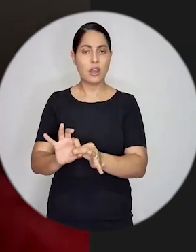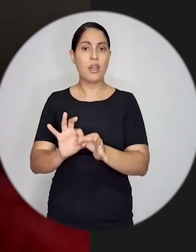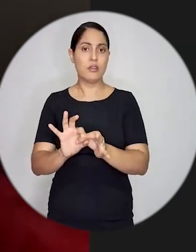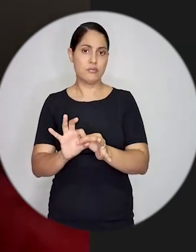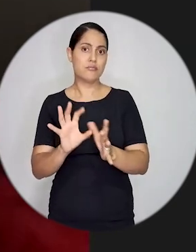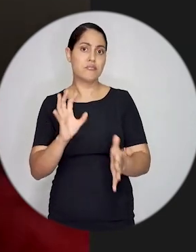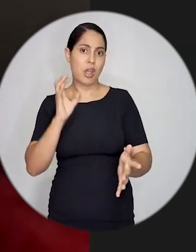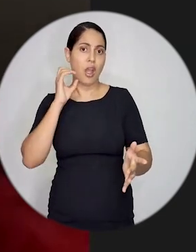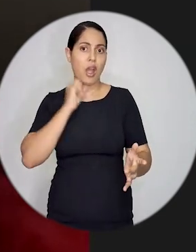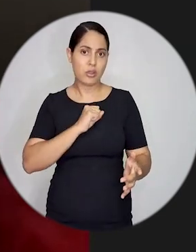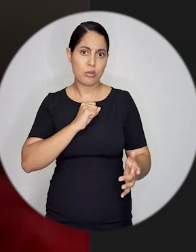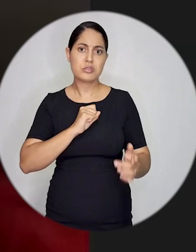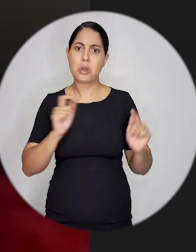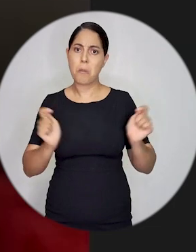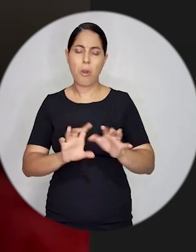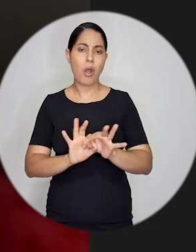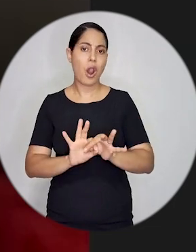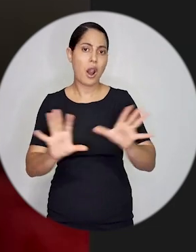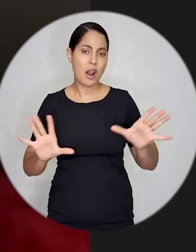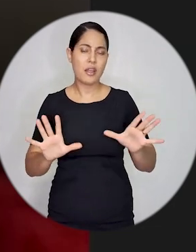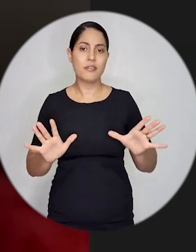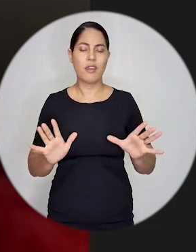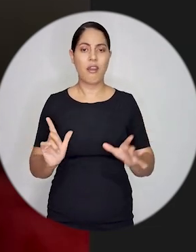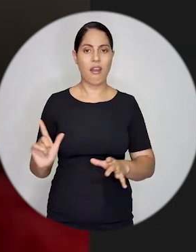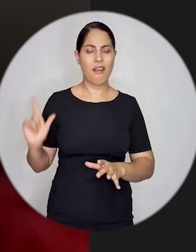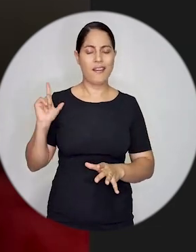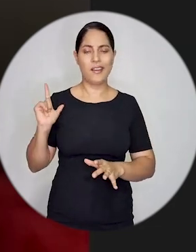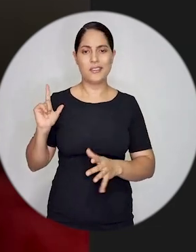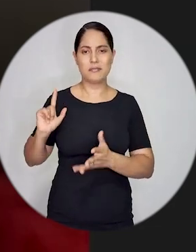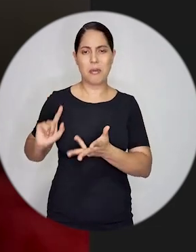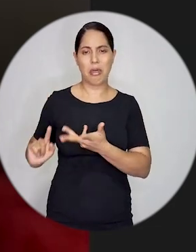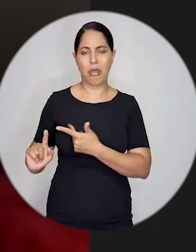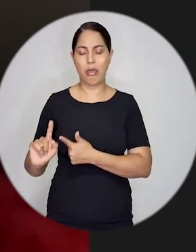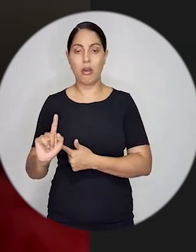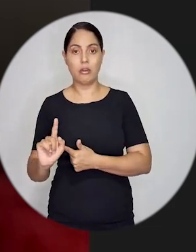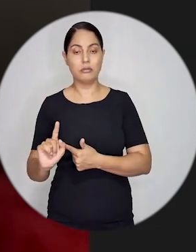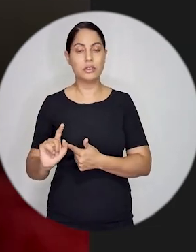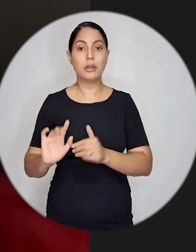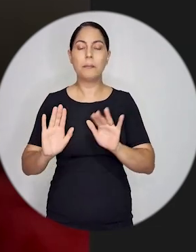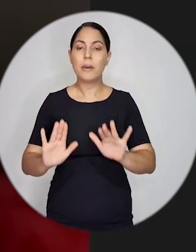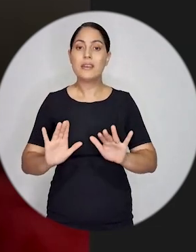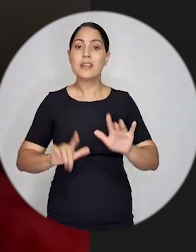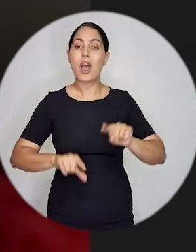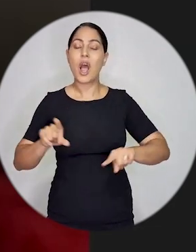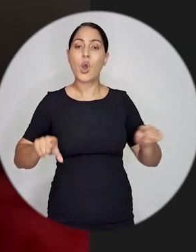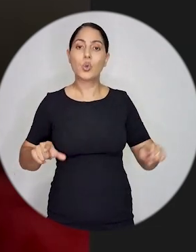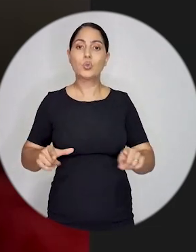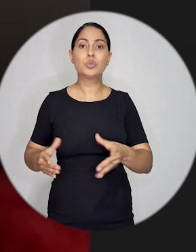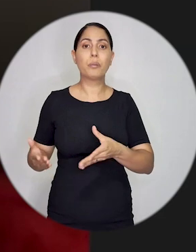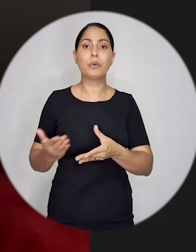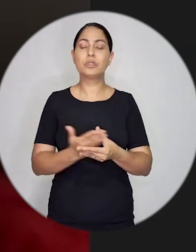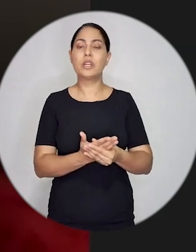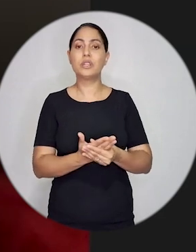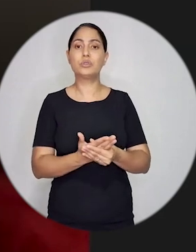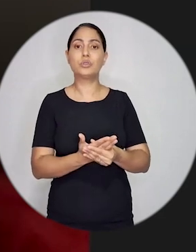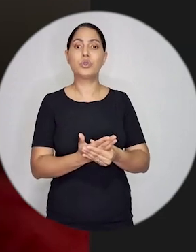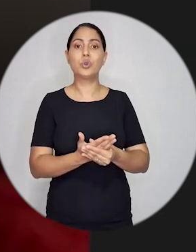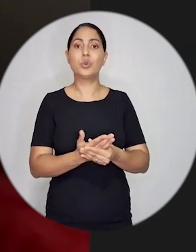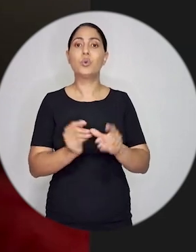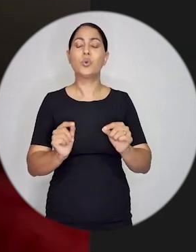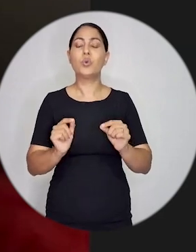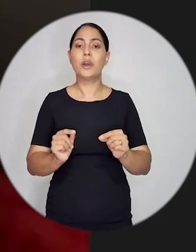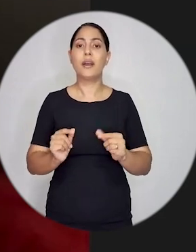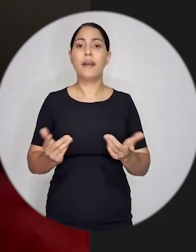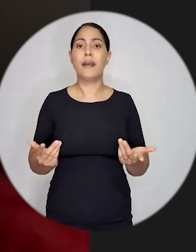sem essas restrições que às vezes eram impostas, e muitos desses processos que chegaram até lá chegaram simplesmente porque algum